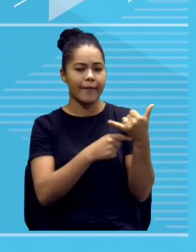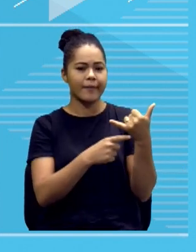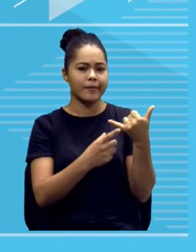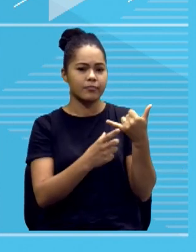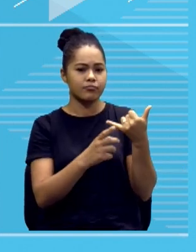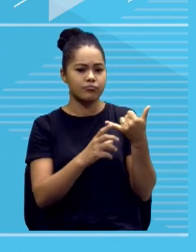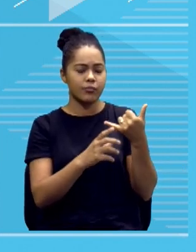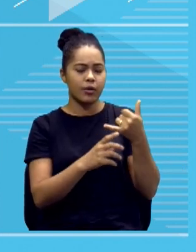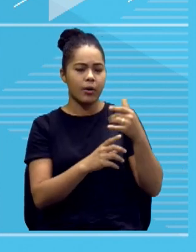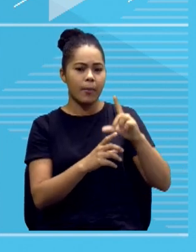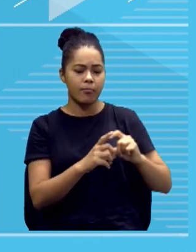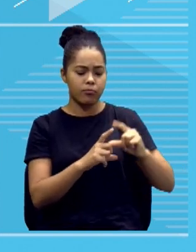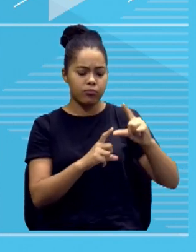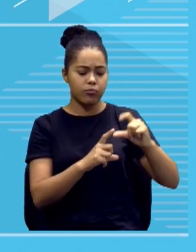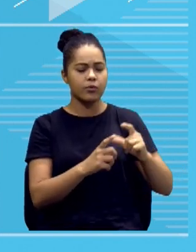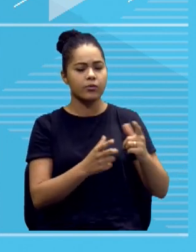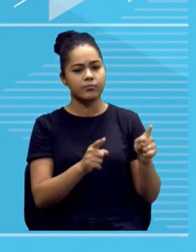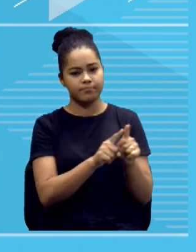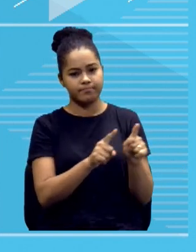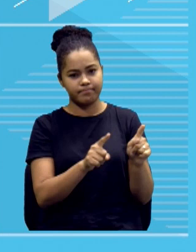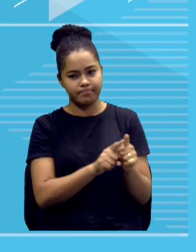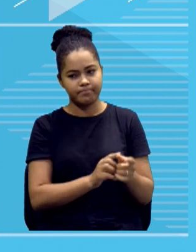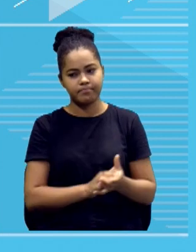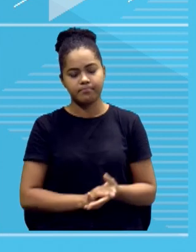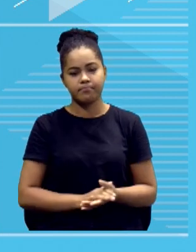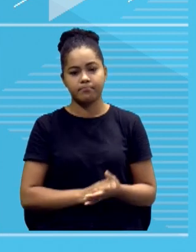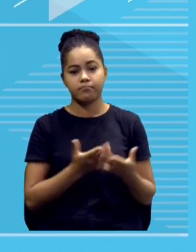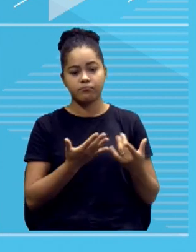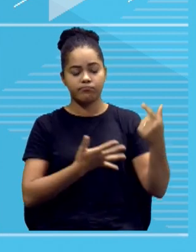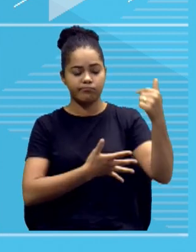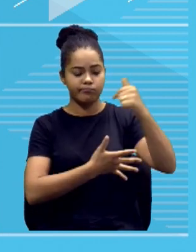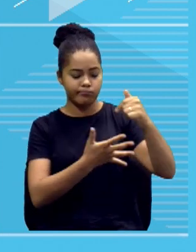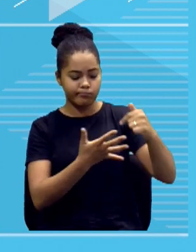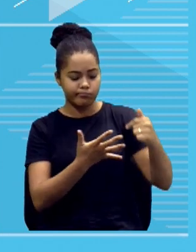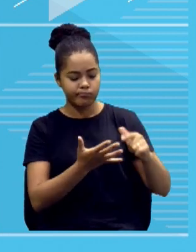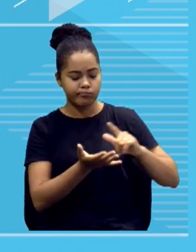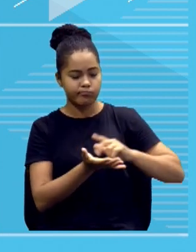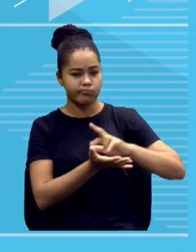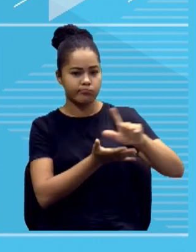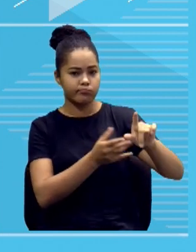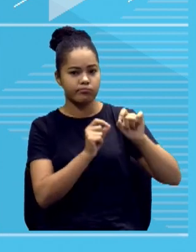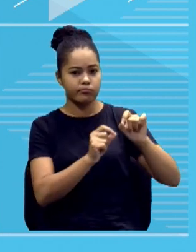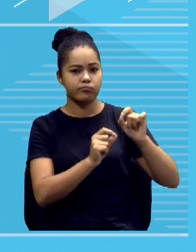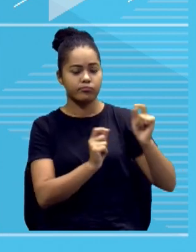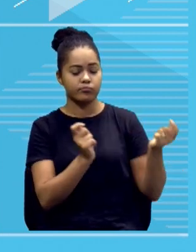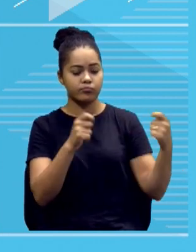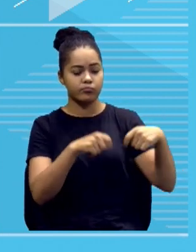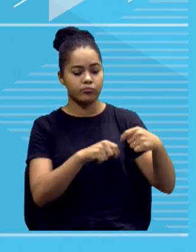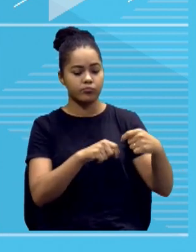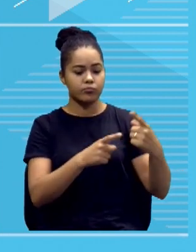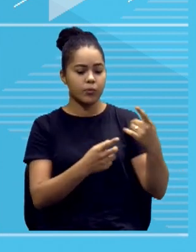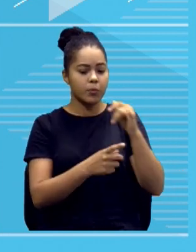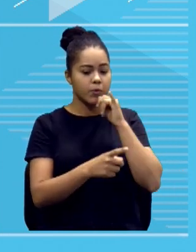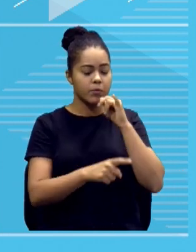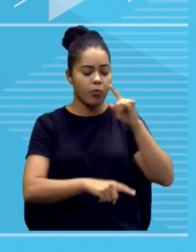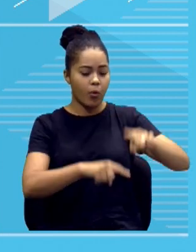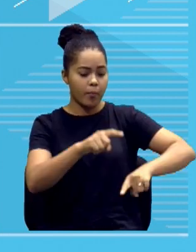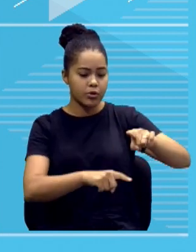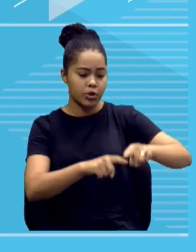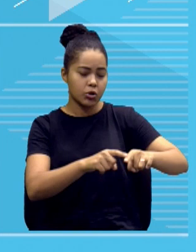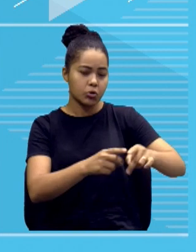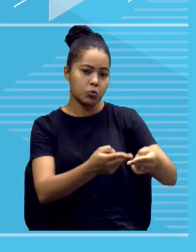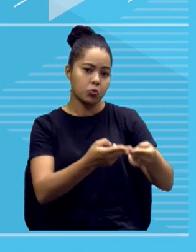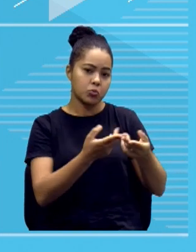um exemplo de gerador. Tudo que você consegue gerar, fazer com que um aparelho eletrônico funcione,